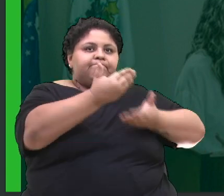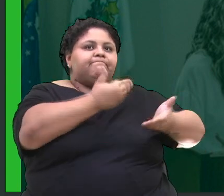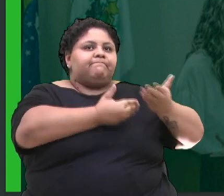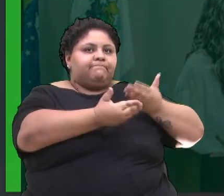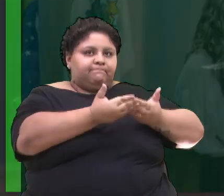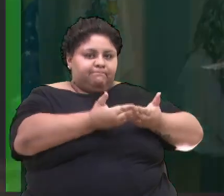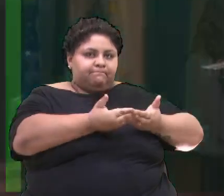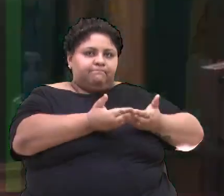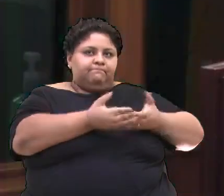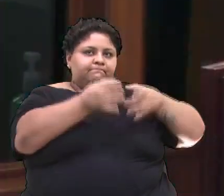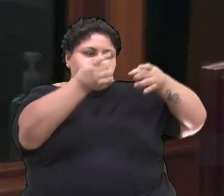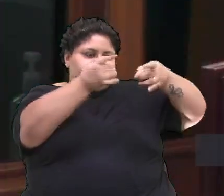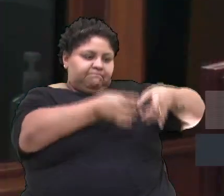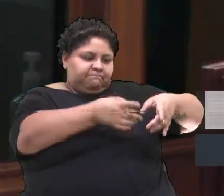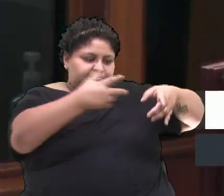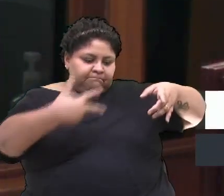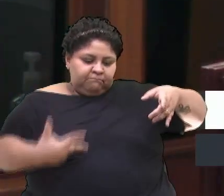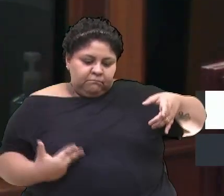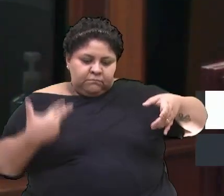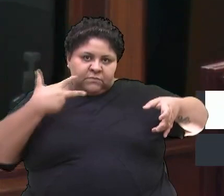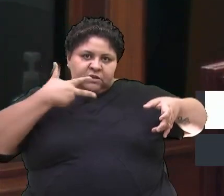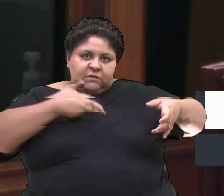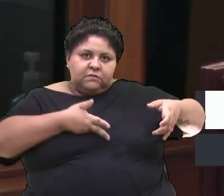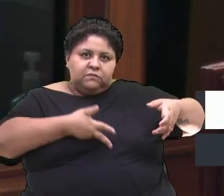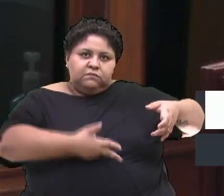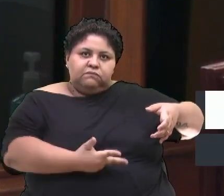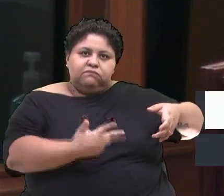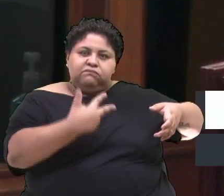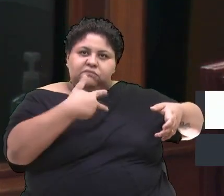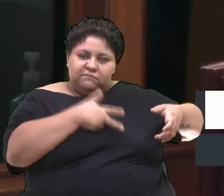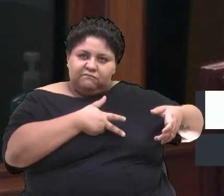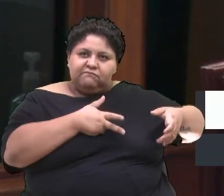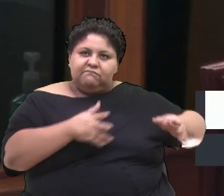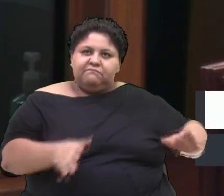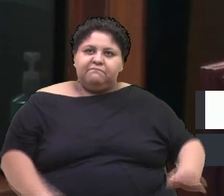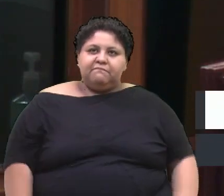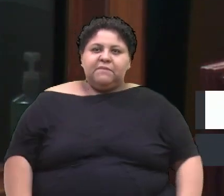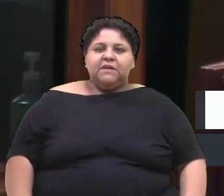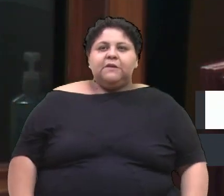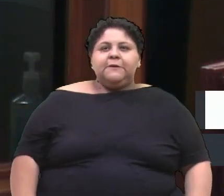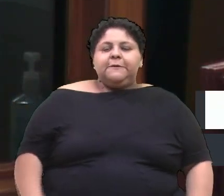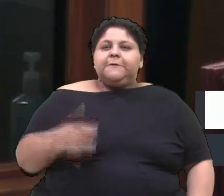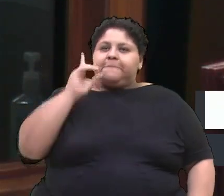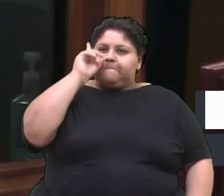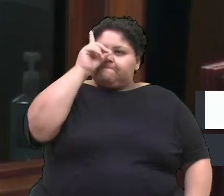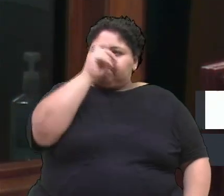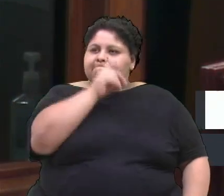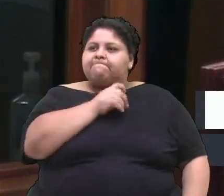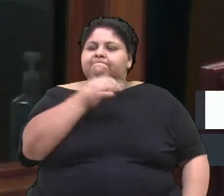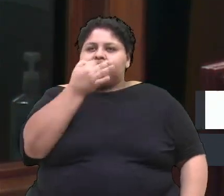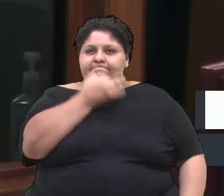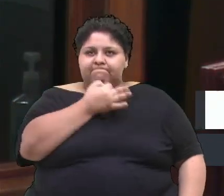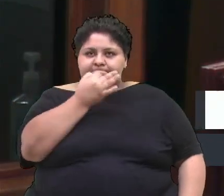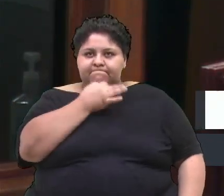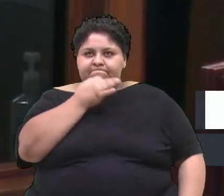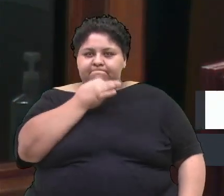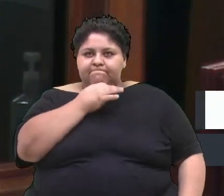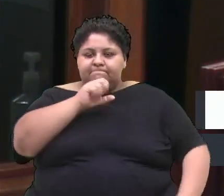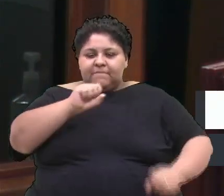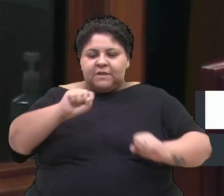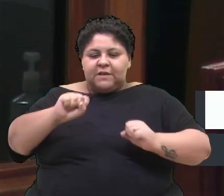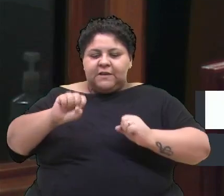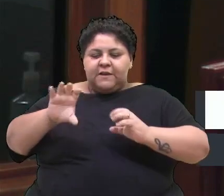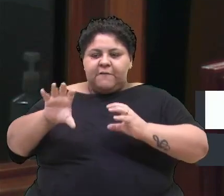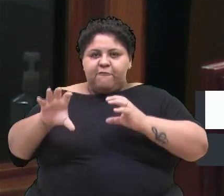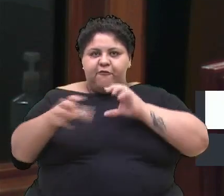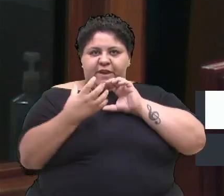represadas, de cirurgias represadas, e da dificuldade que Caxias enfrentou e